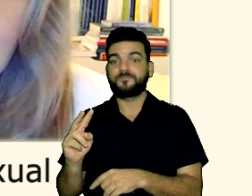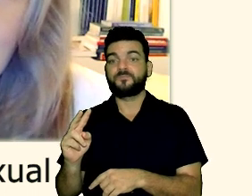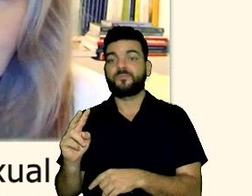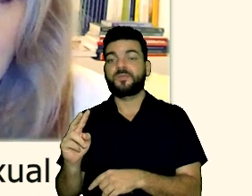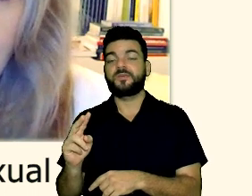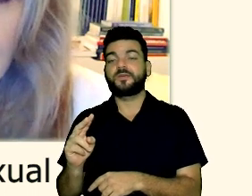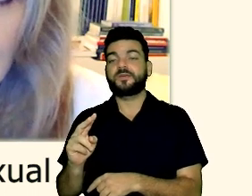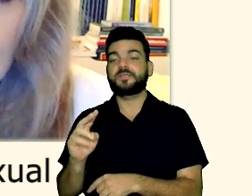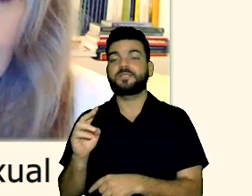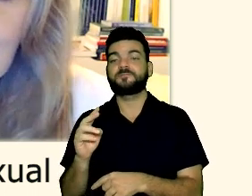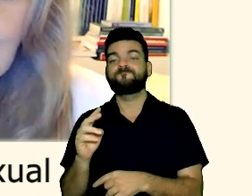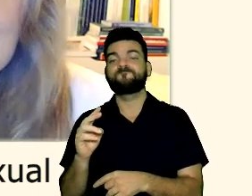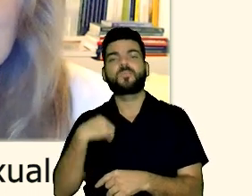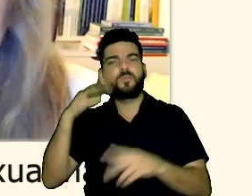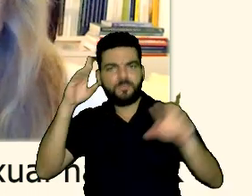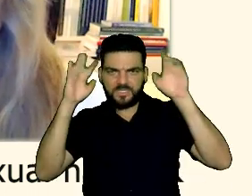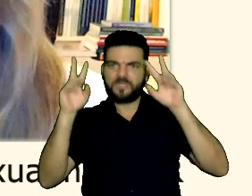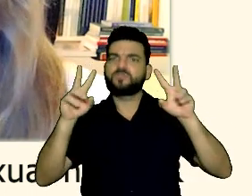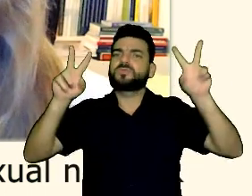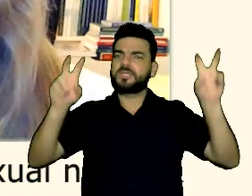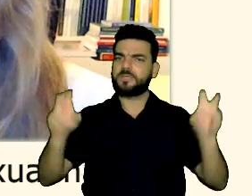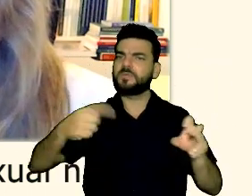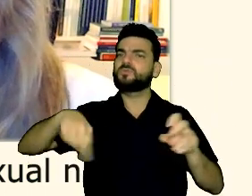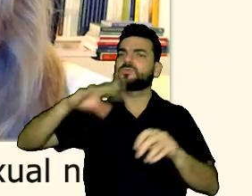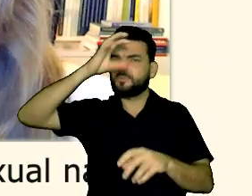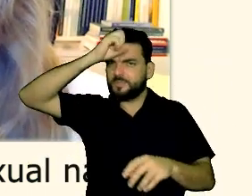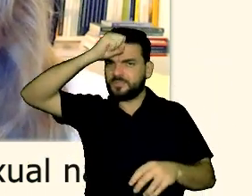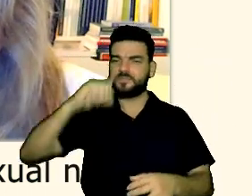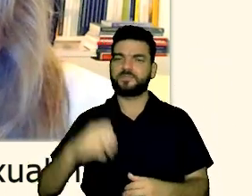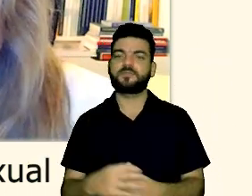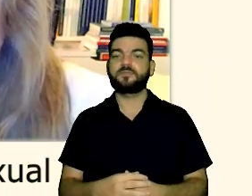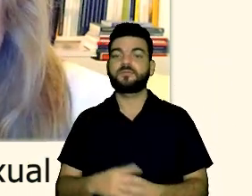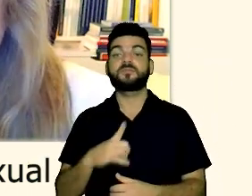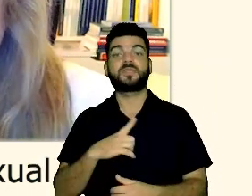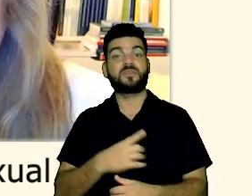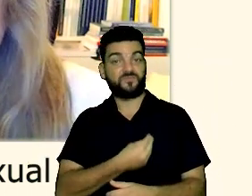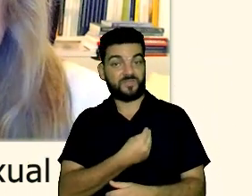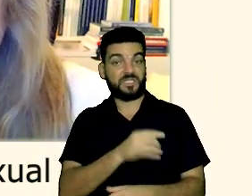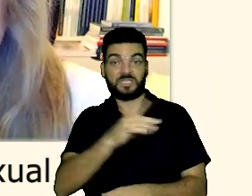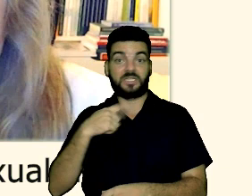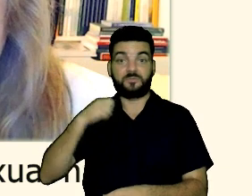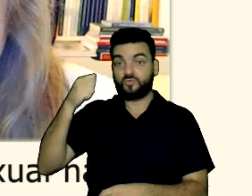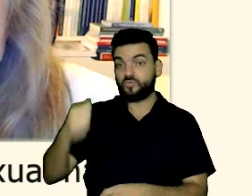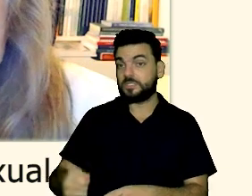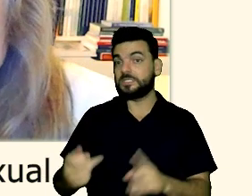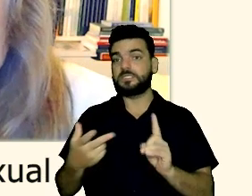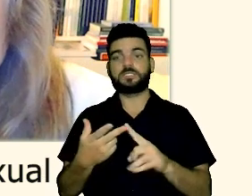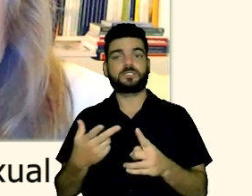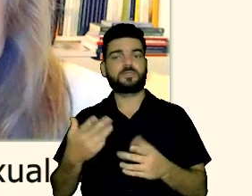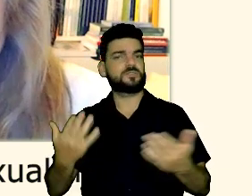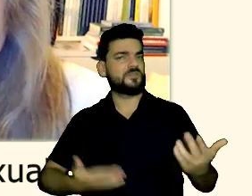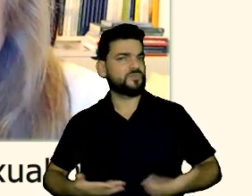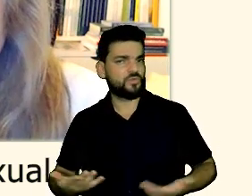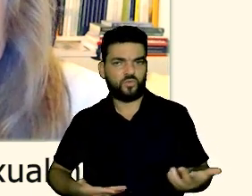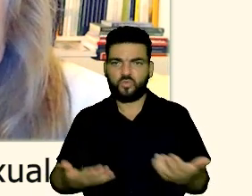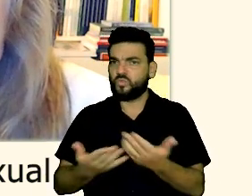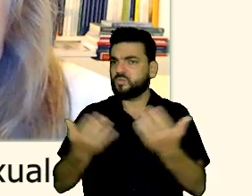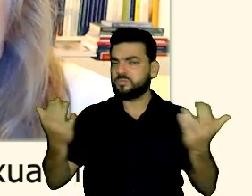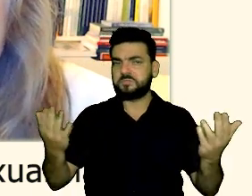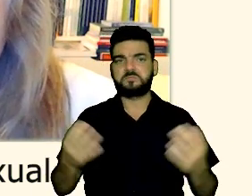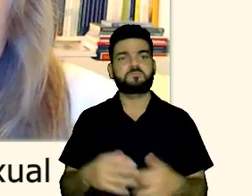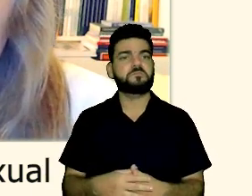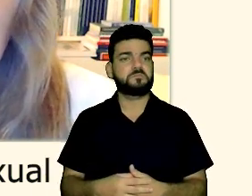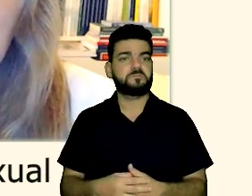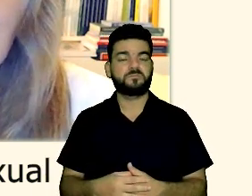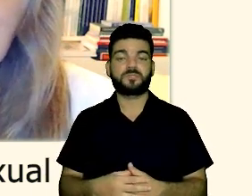com a presença dos magistrados, né, de todos os servidores e servidoras da AJUCESP, da EMAG, e também